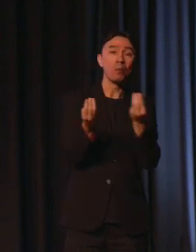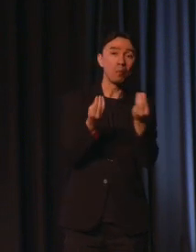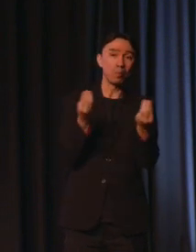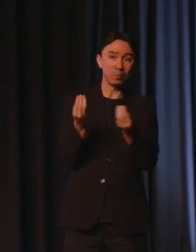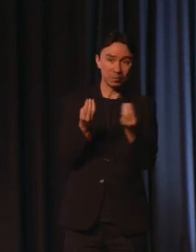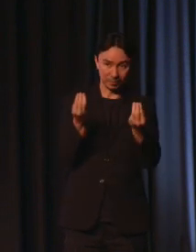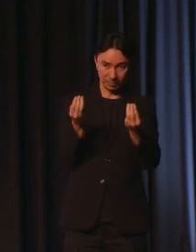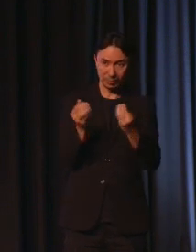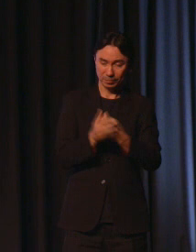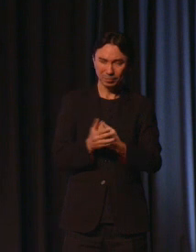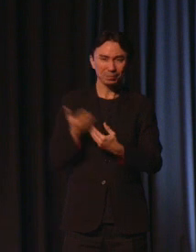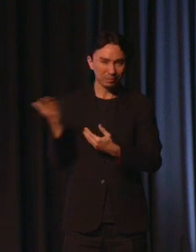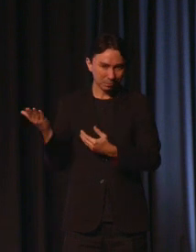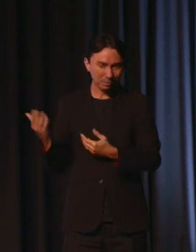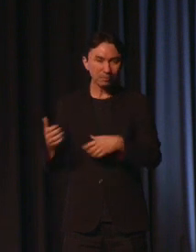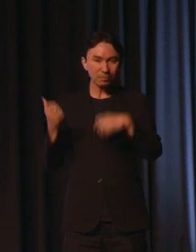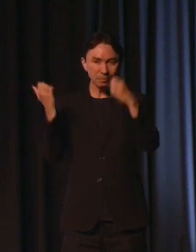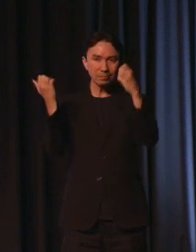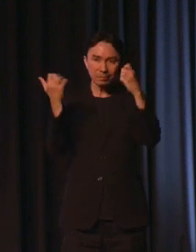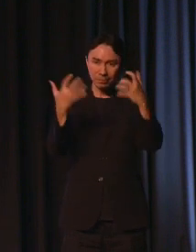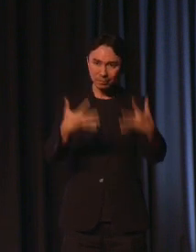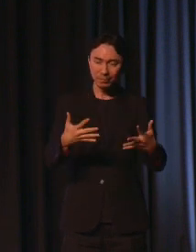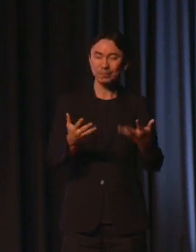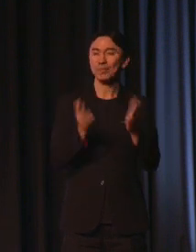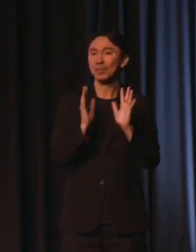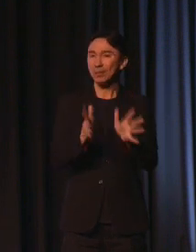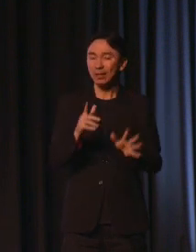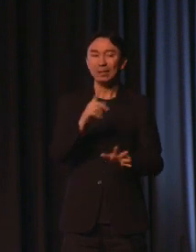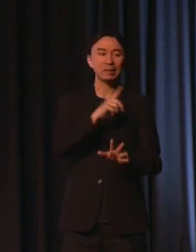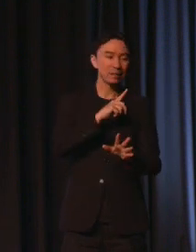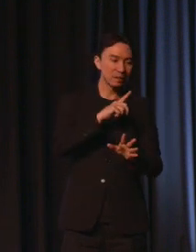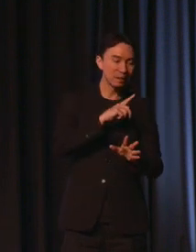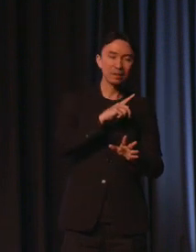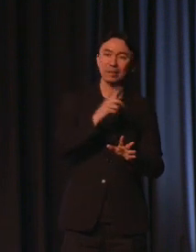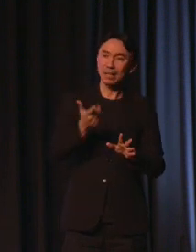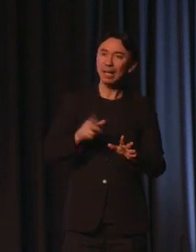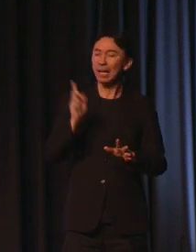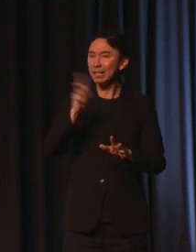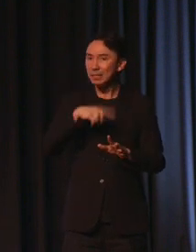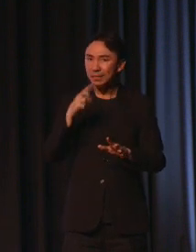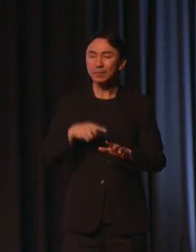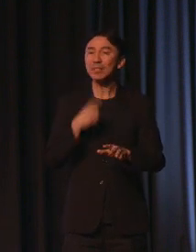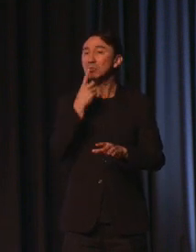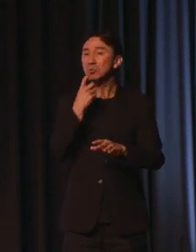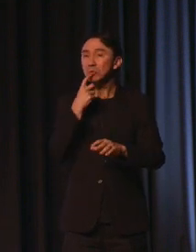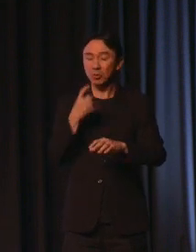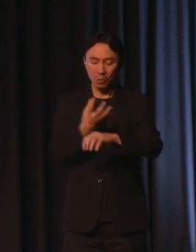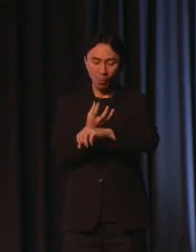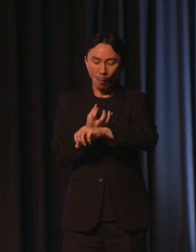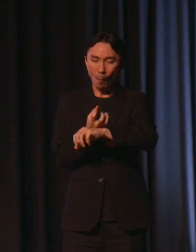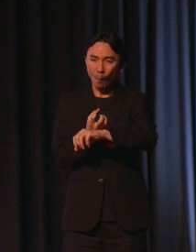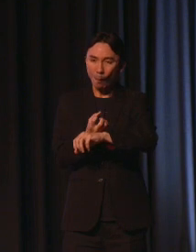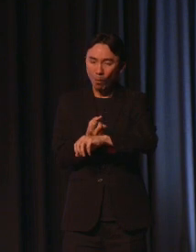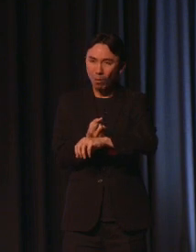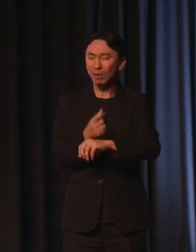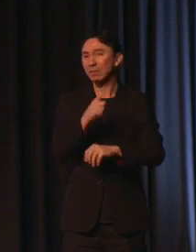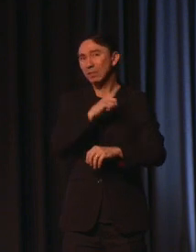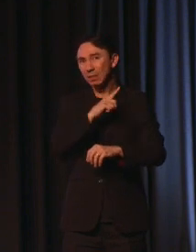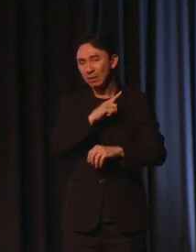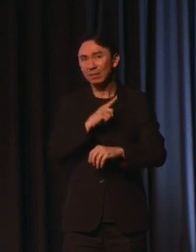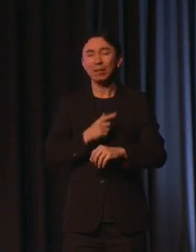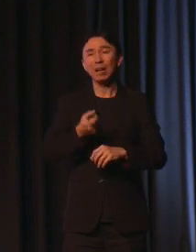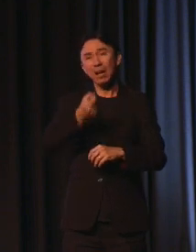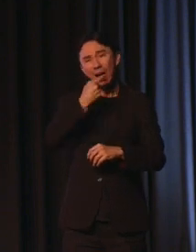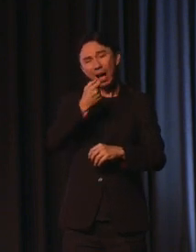que os procoagulantes é uma definição que foi colocada para diversos medicamentos que são utilizados aí